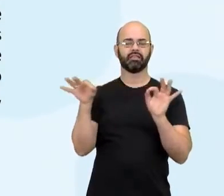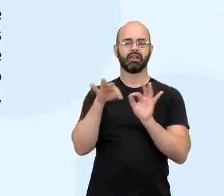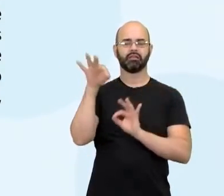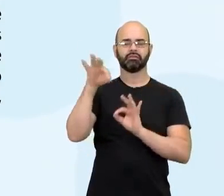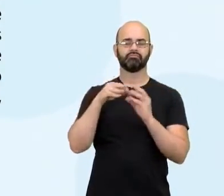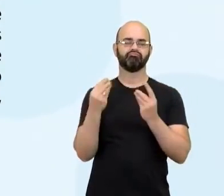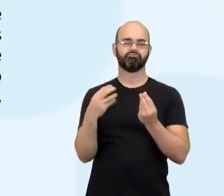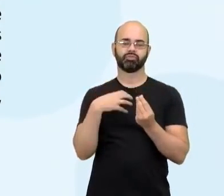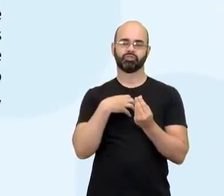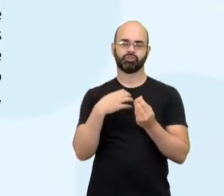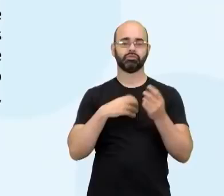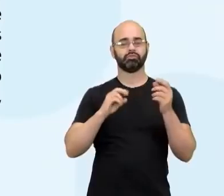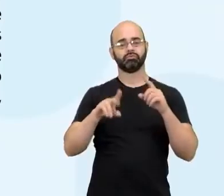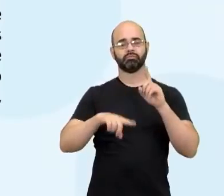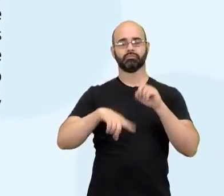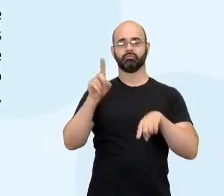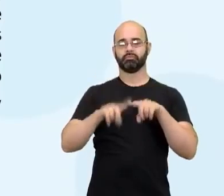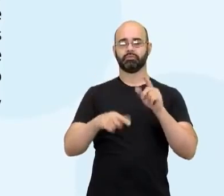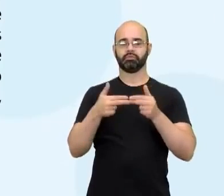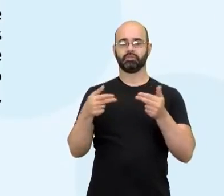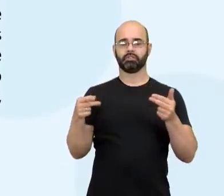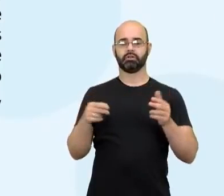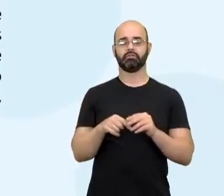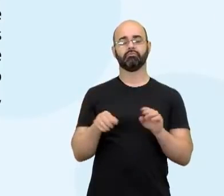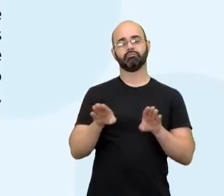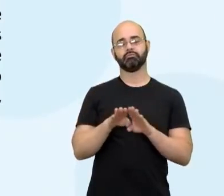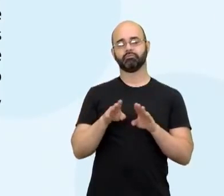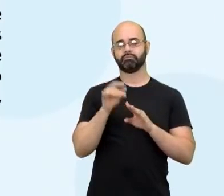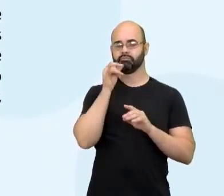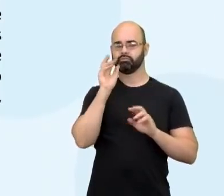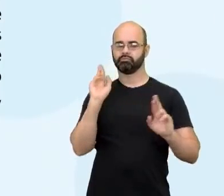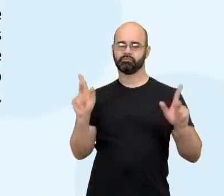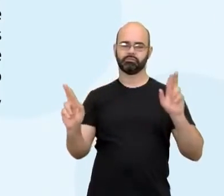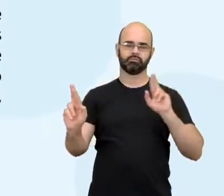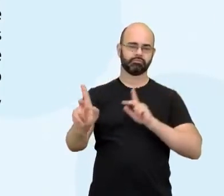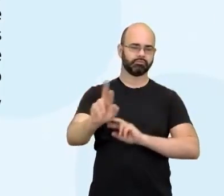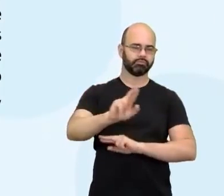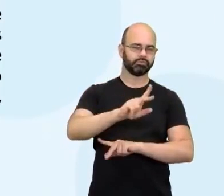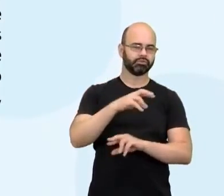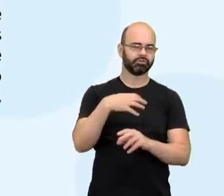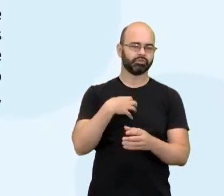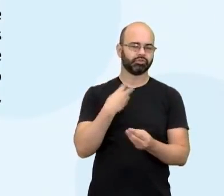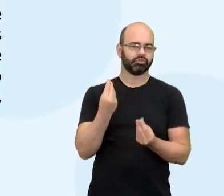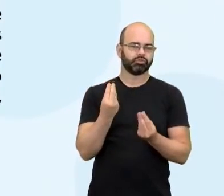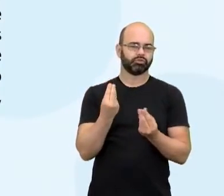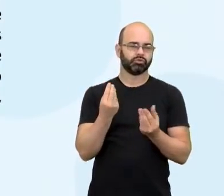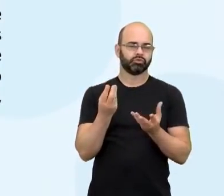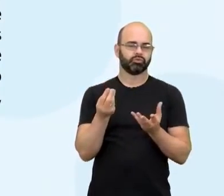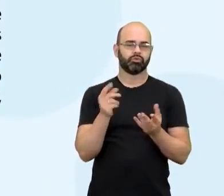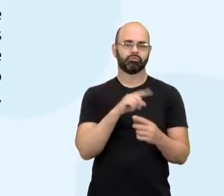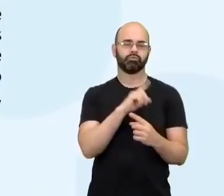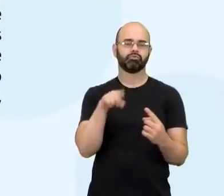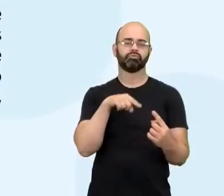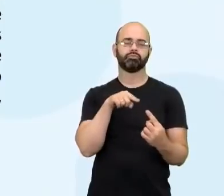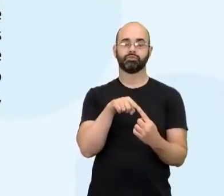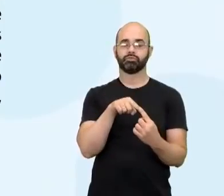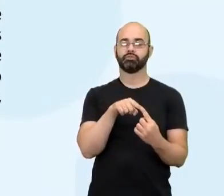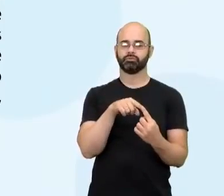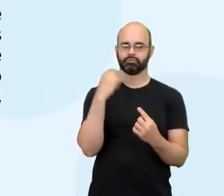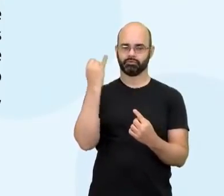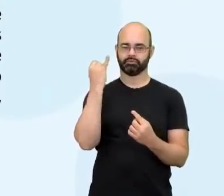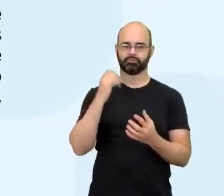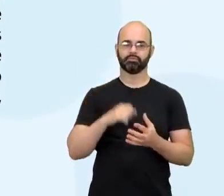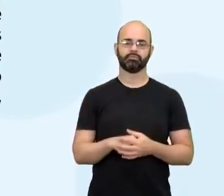pela materialidade, além de apresentar divergência em relação à sua finalidade, isso é